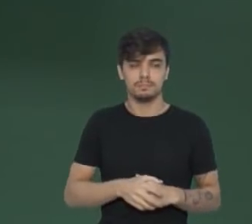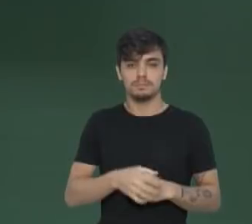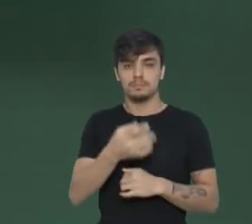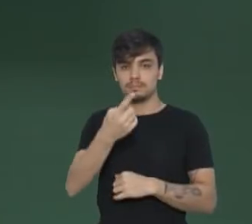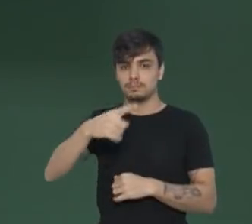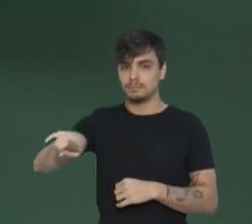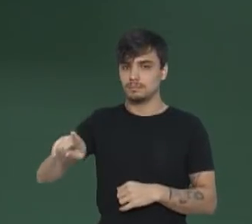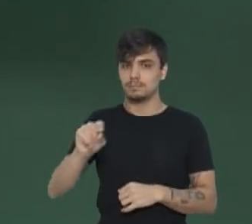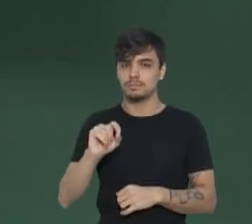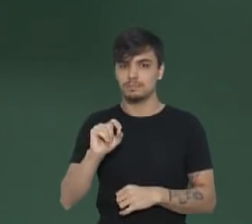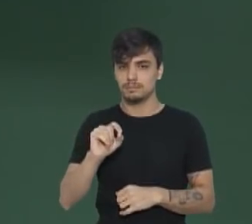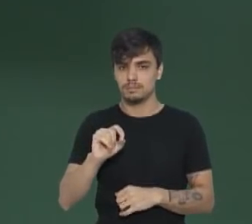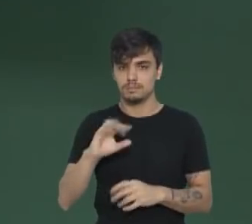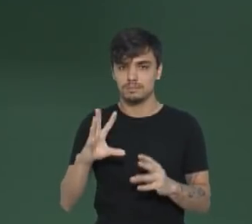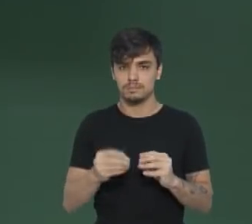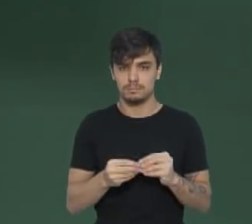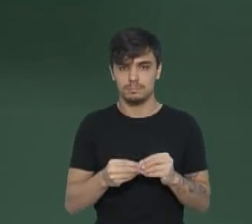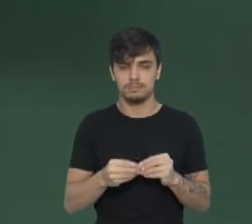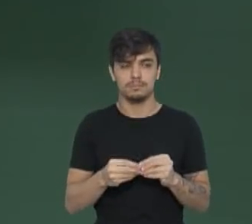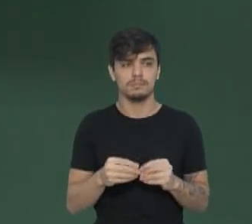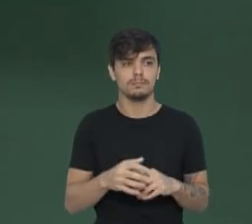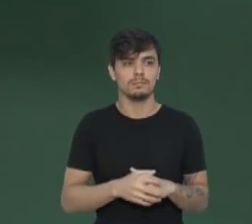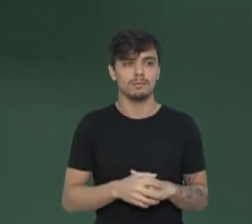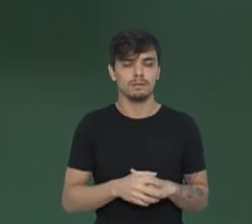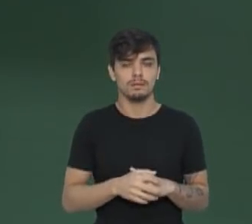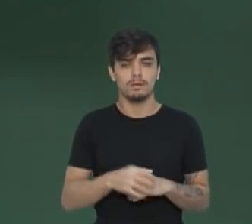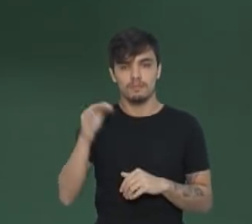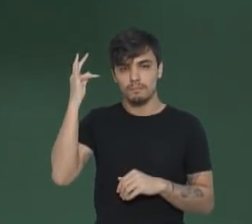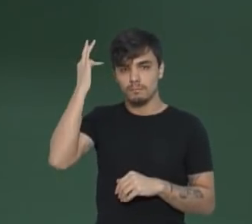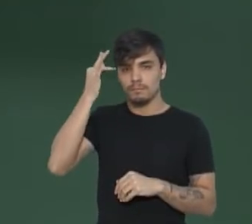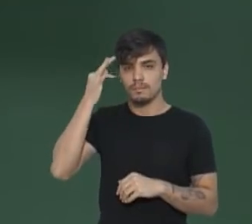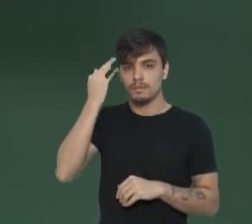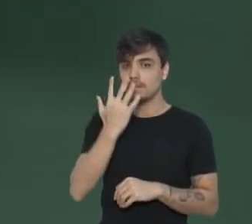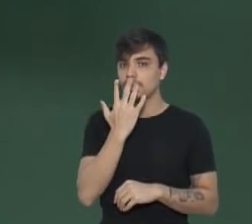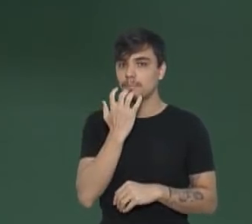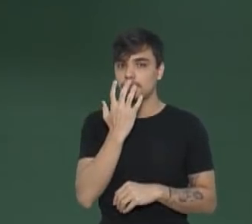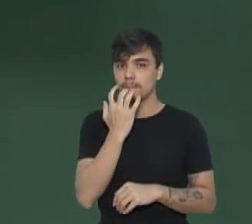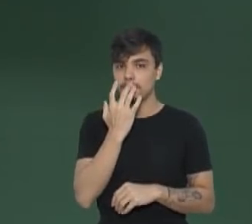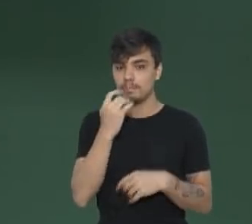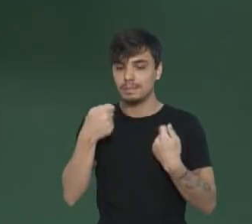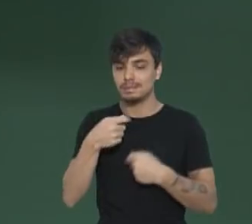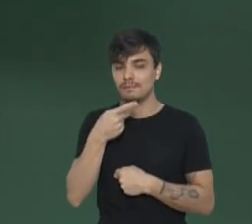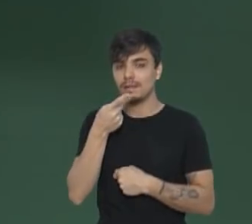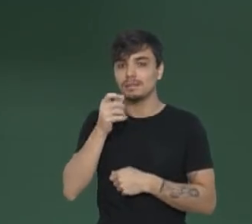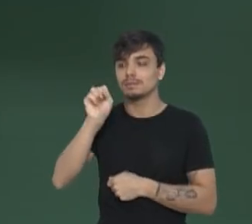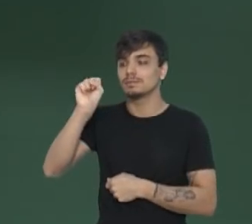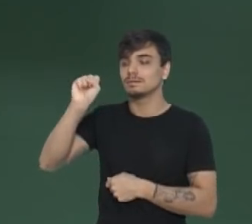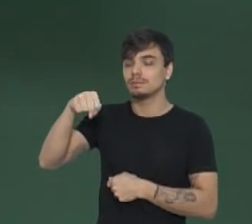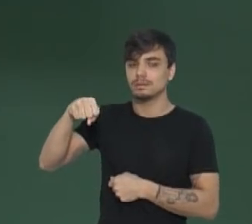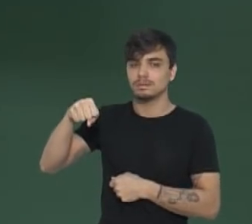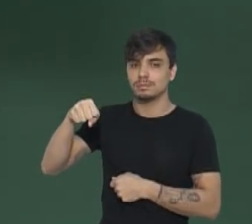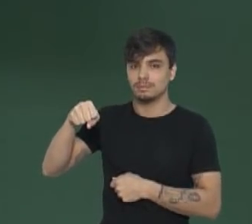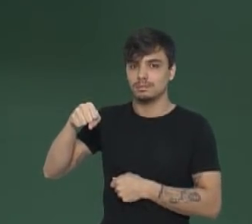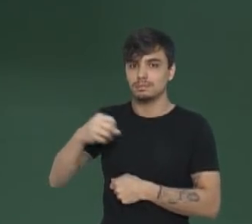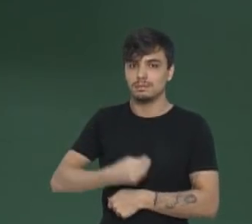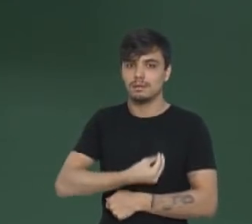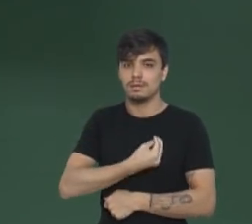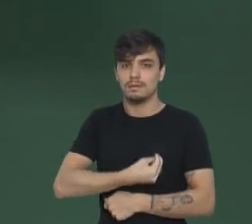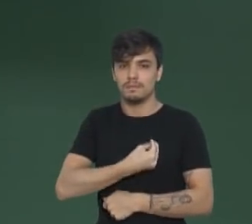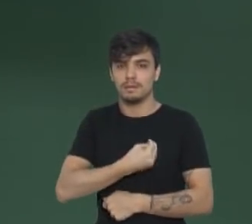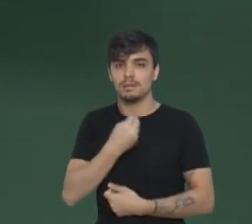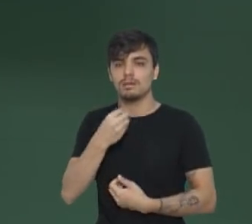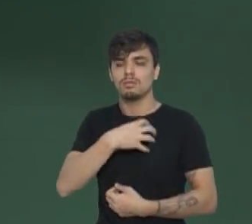temos para resumir aqui é que a filosofia do Nietzsche é uma filosofia que tenta dizer sim à vida, dizer sim a todos os modos